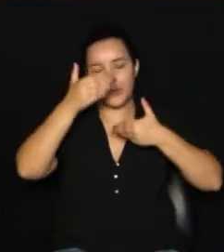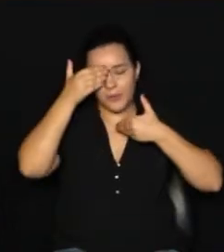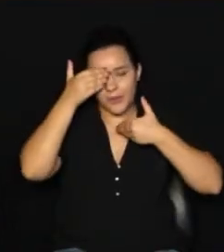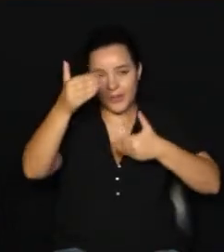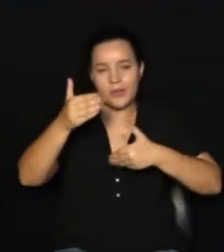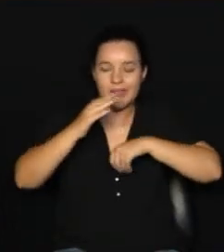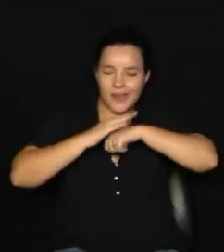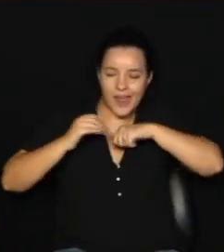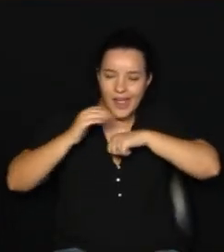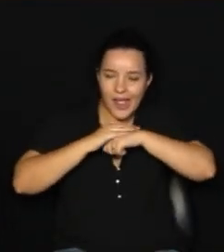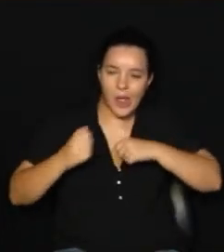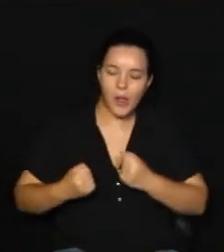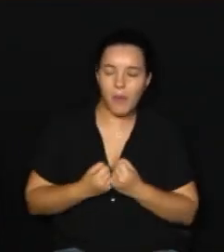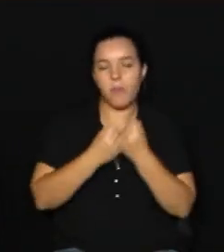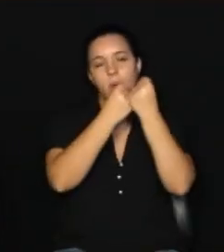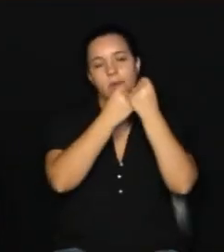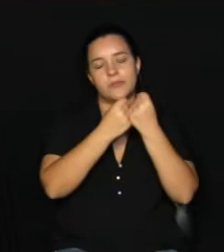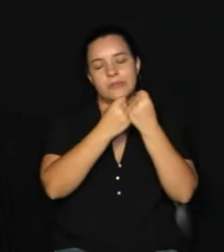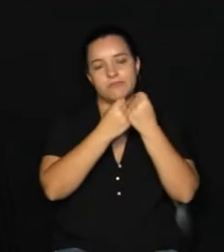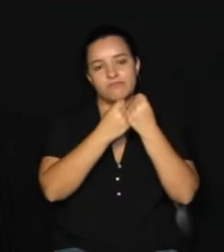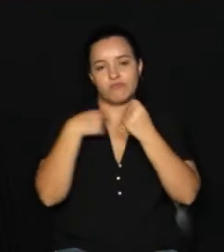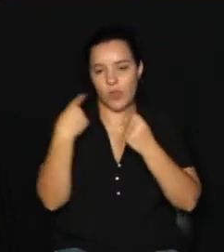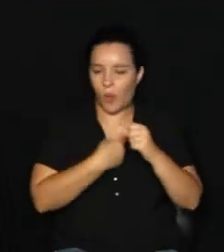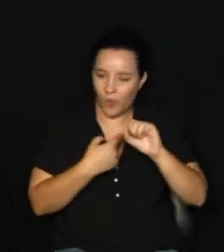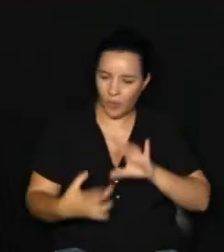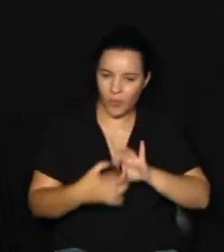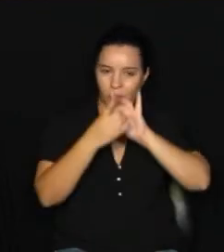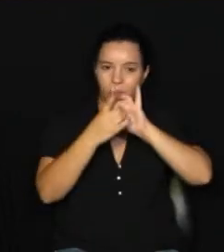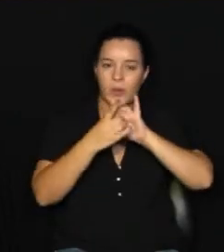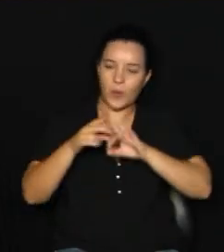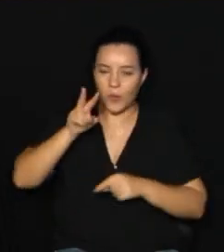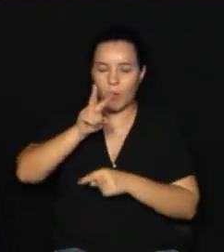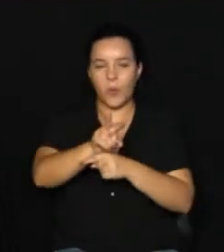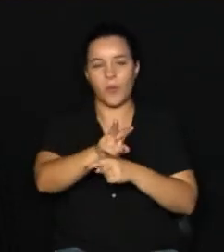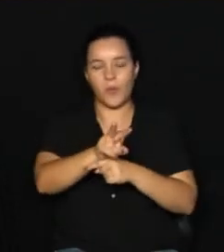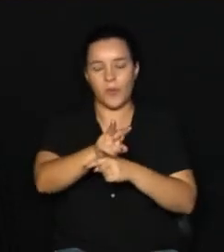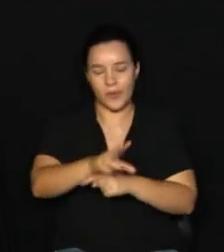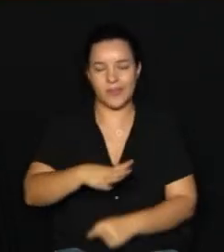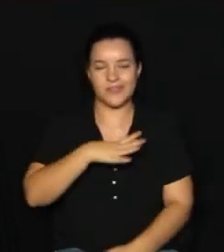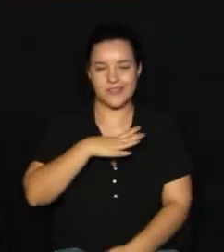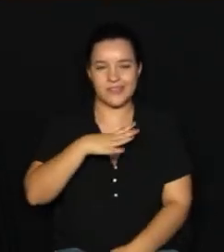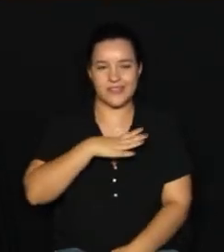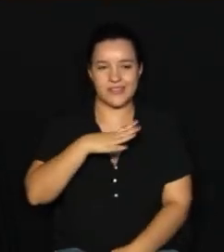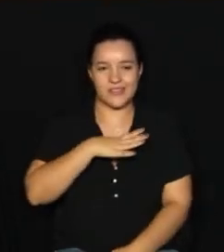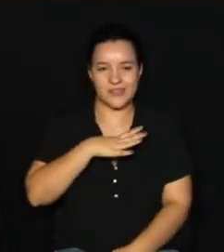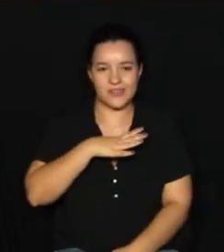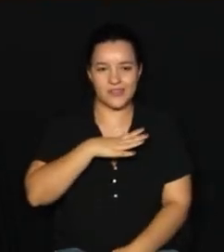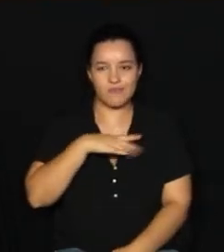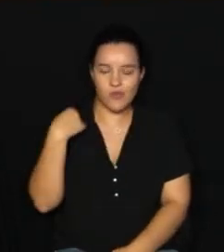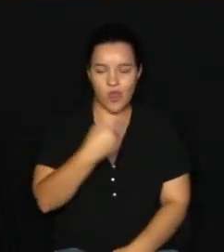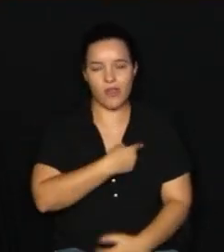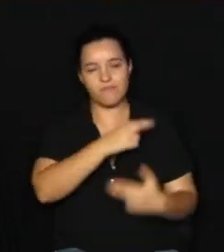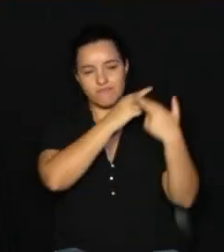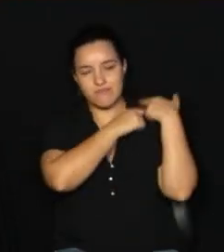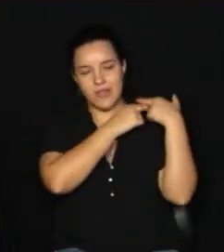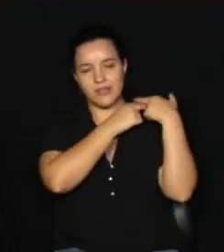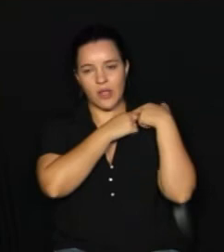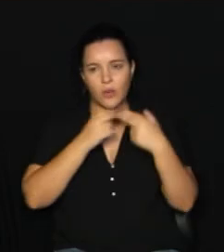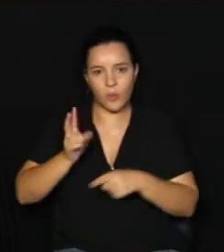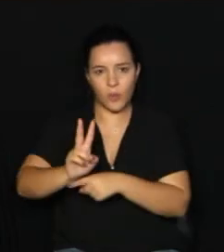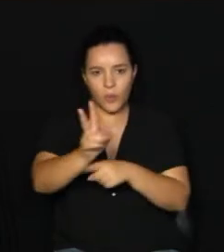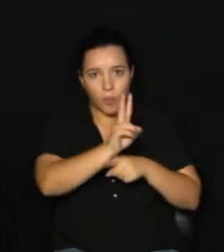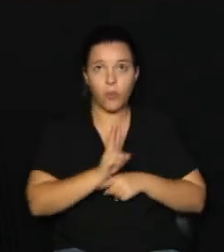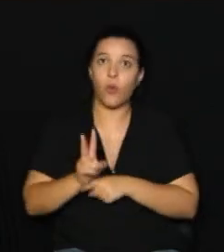todo o carinho, todo o apoio e vamos juntos. Vamos cuidar da nossa cidade, vamos cumprir o nosso papel agora,